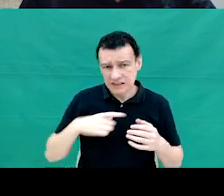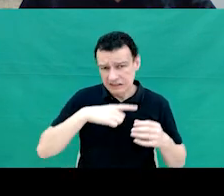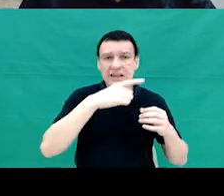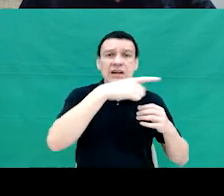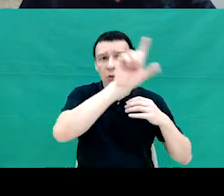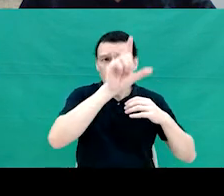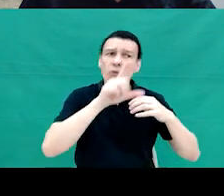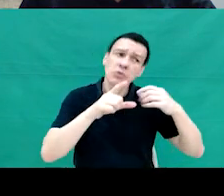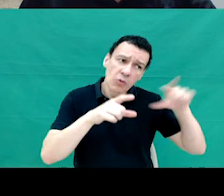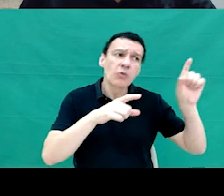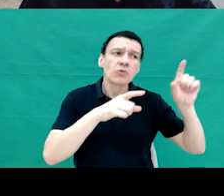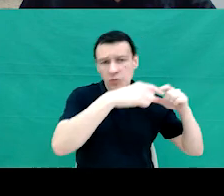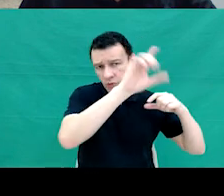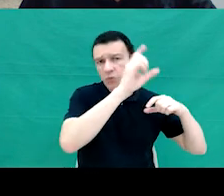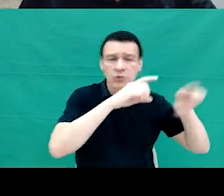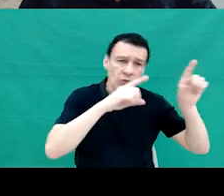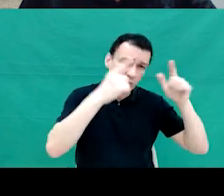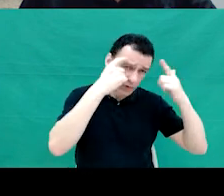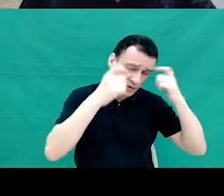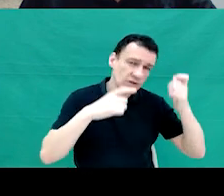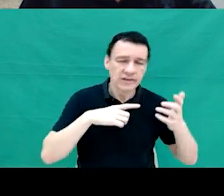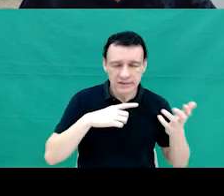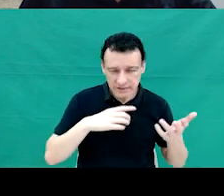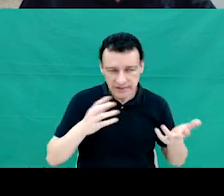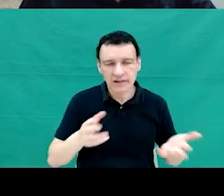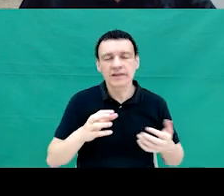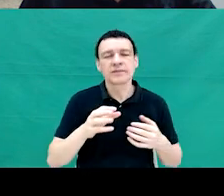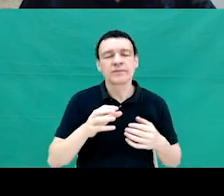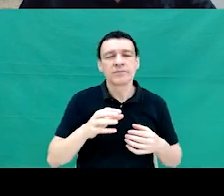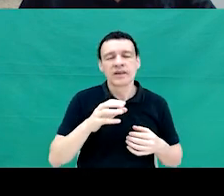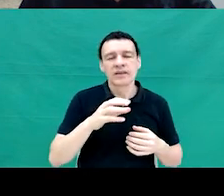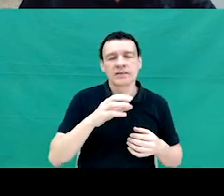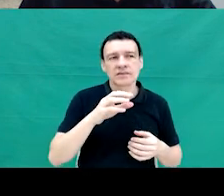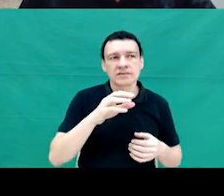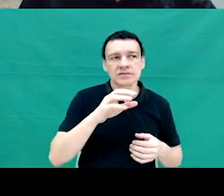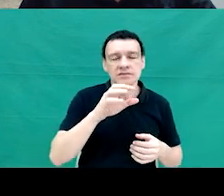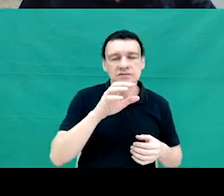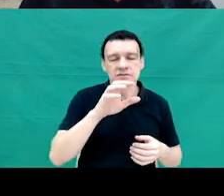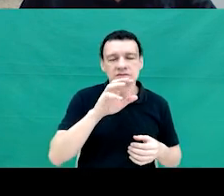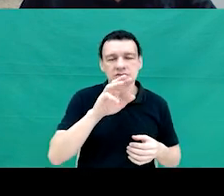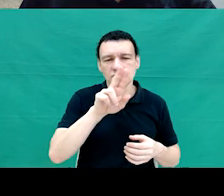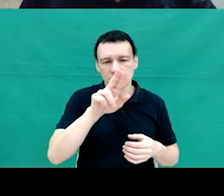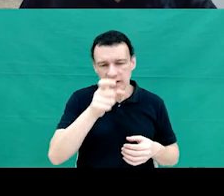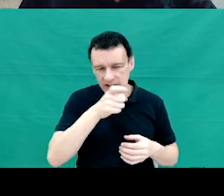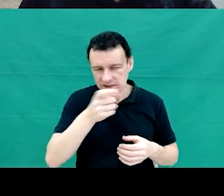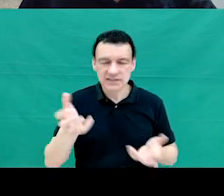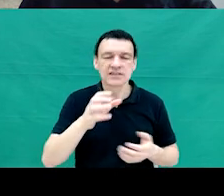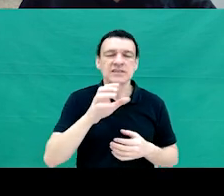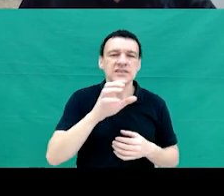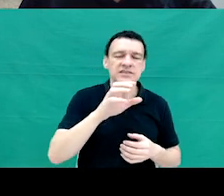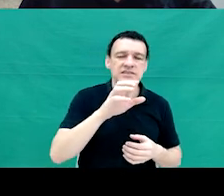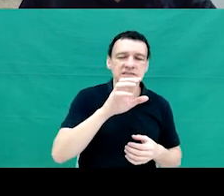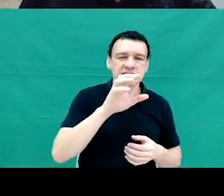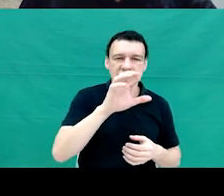né, para UX, para CX, existem várias outras, mas como essa foi a primeira, a